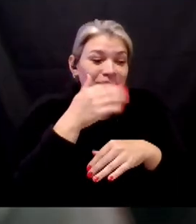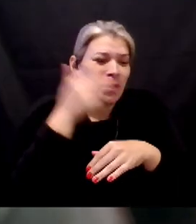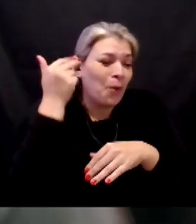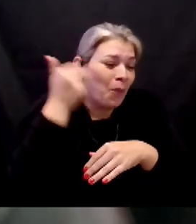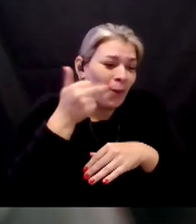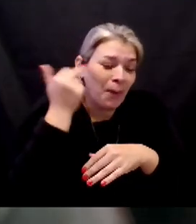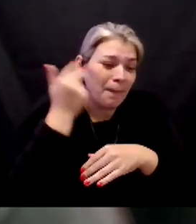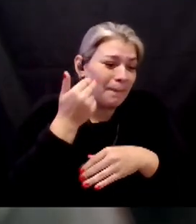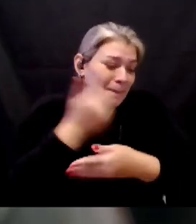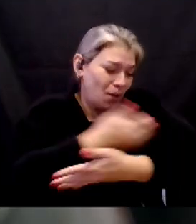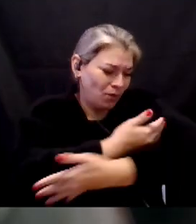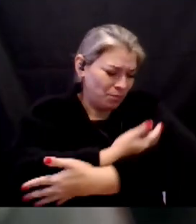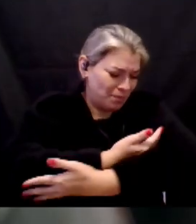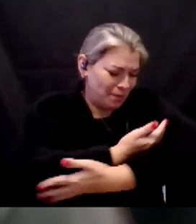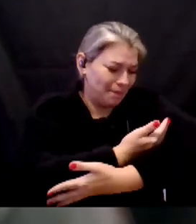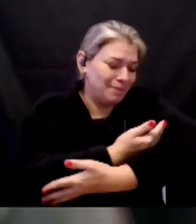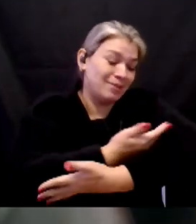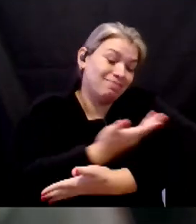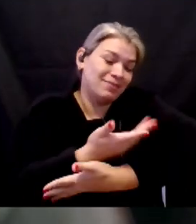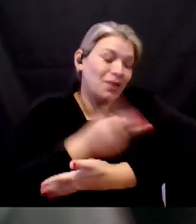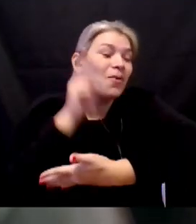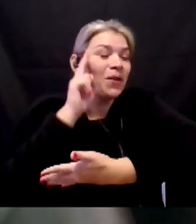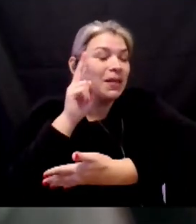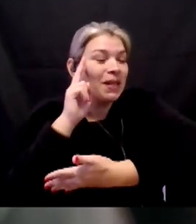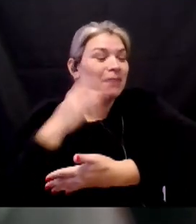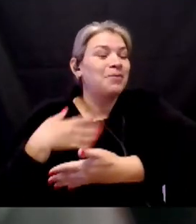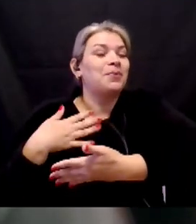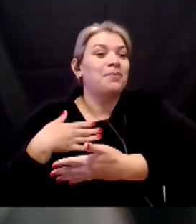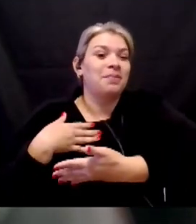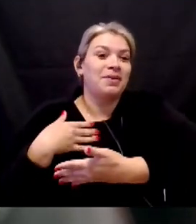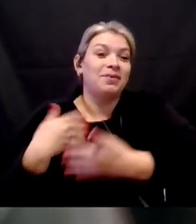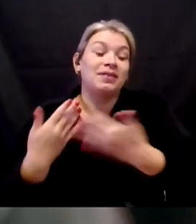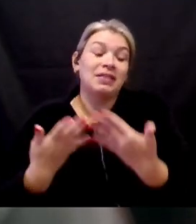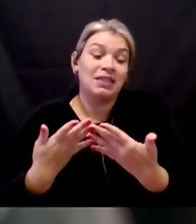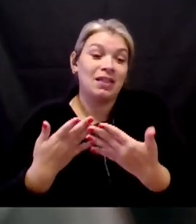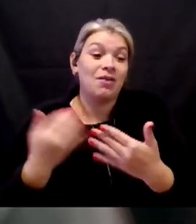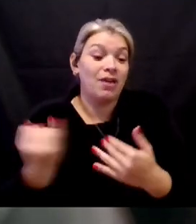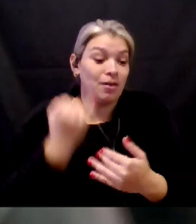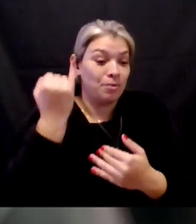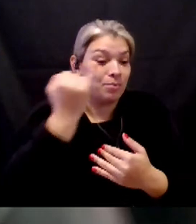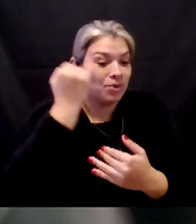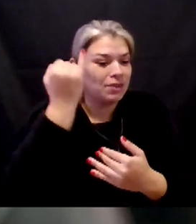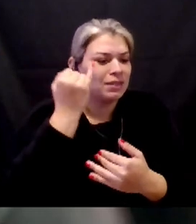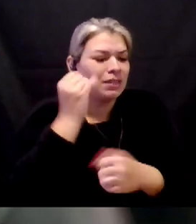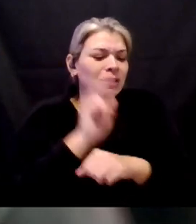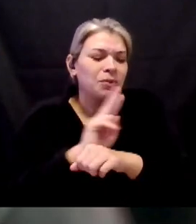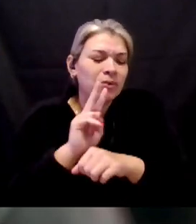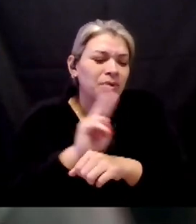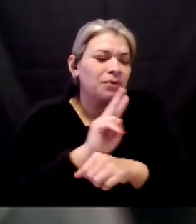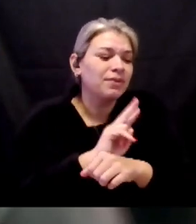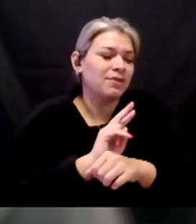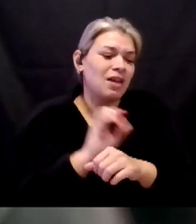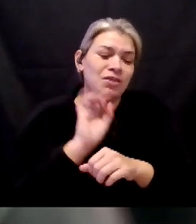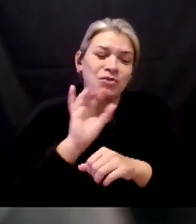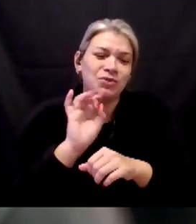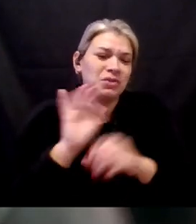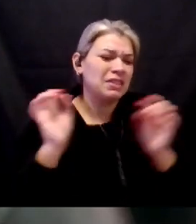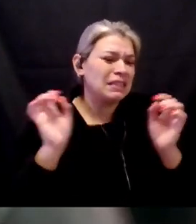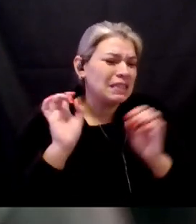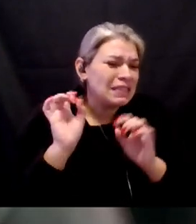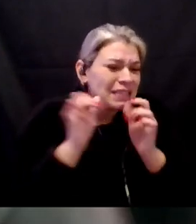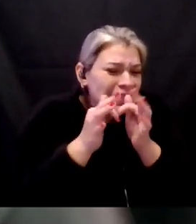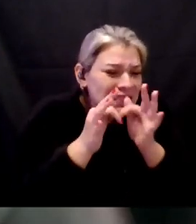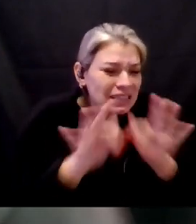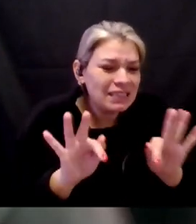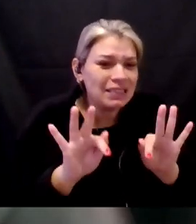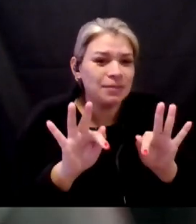eram bebês. Então, é importante uma hidratação, uma higienização com um sabonete adequado, e somente isso.